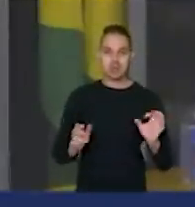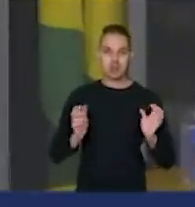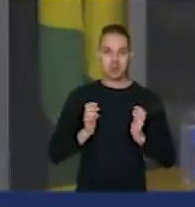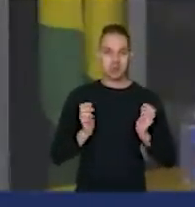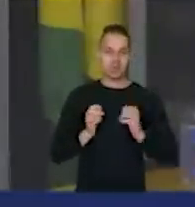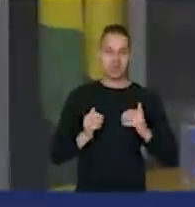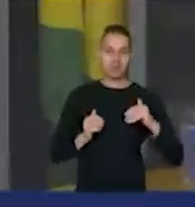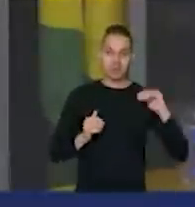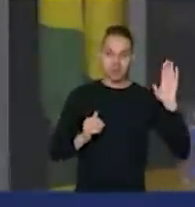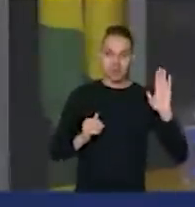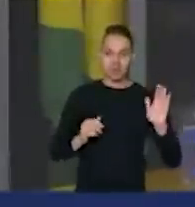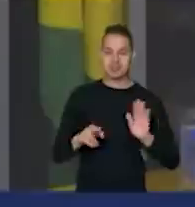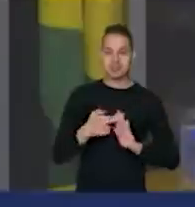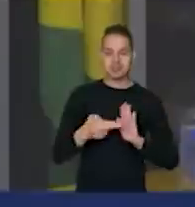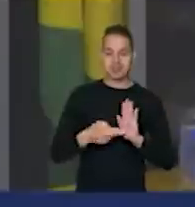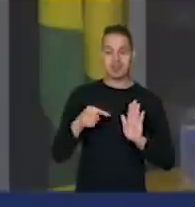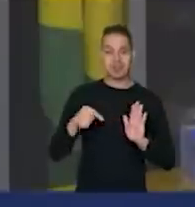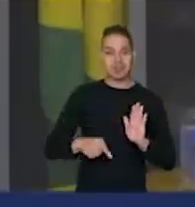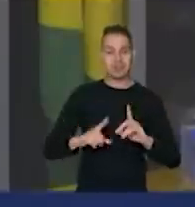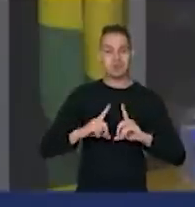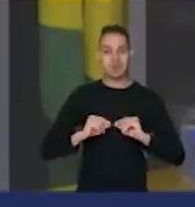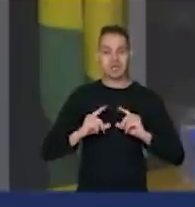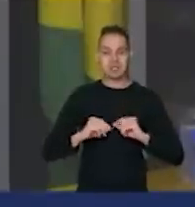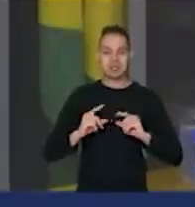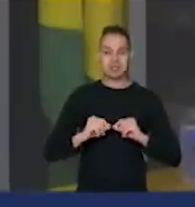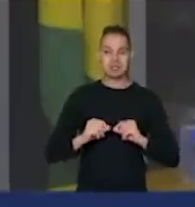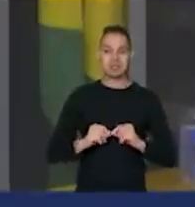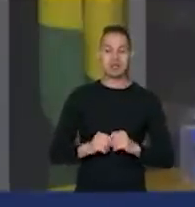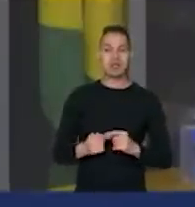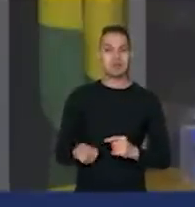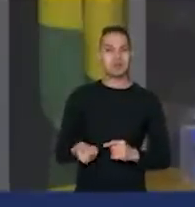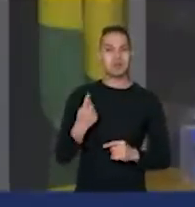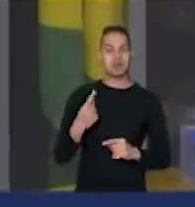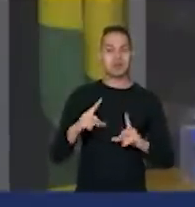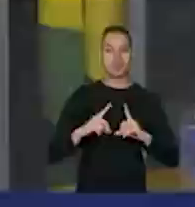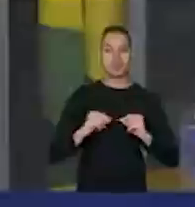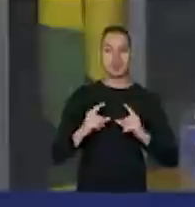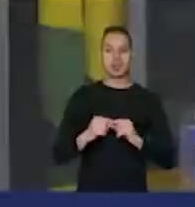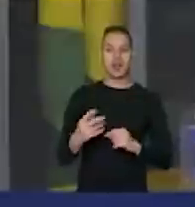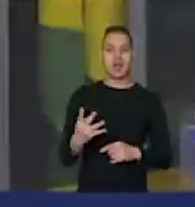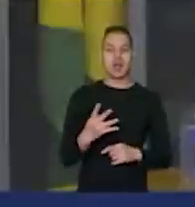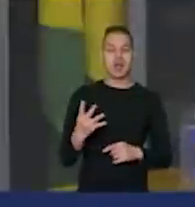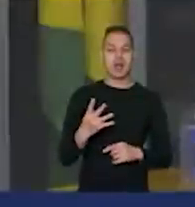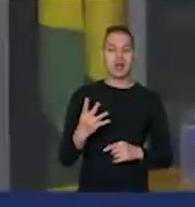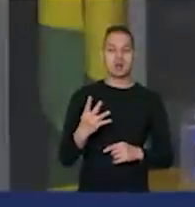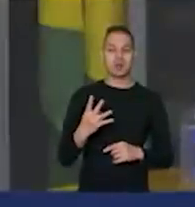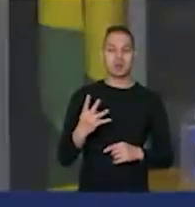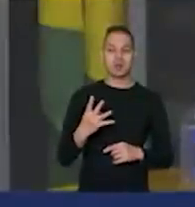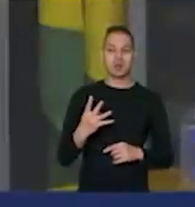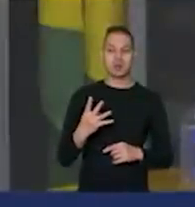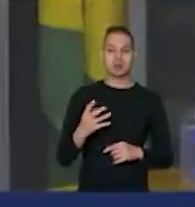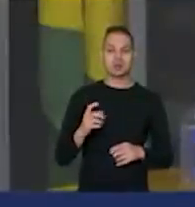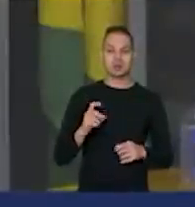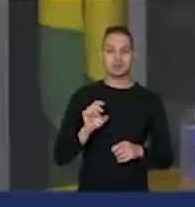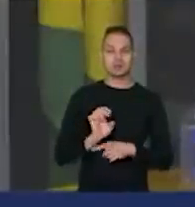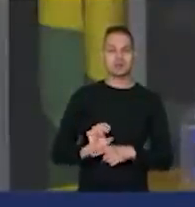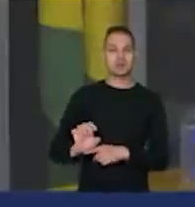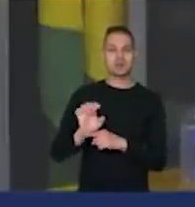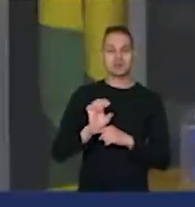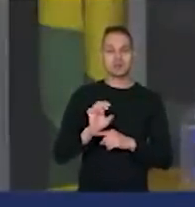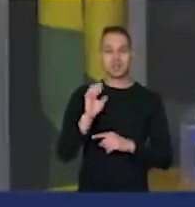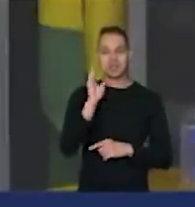regra, aqui em Brasília. Brasília chegou num ponto bizarro de ter a quarta maior, ser o quarto maior ente da federação, com o maior